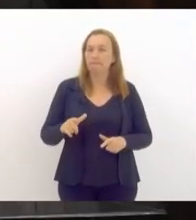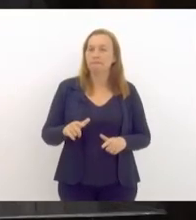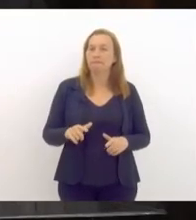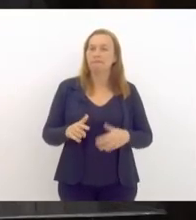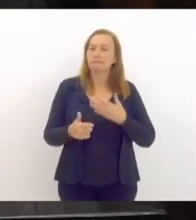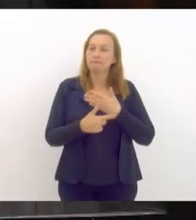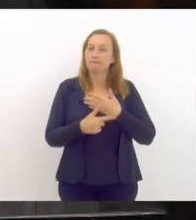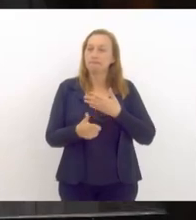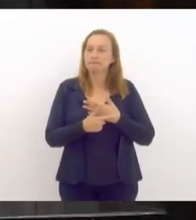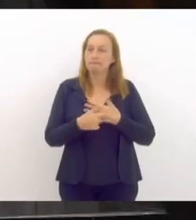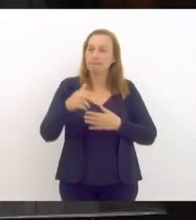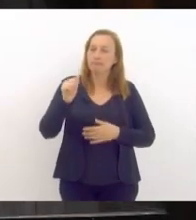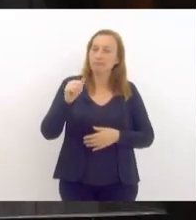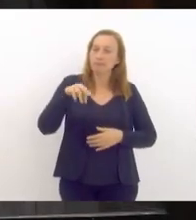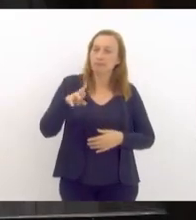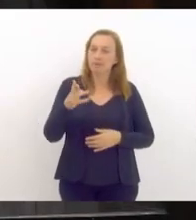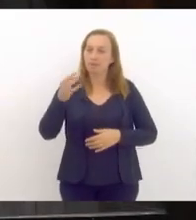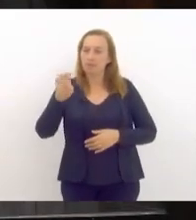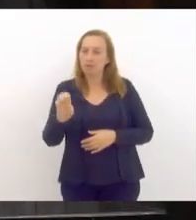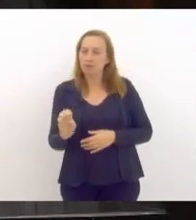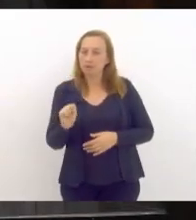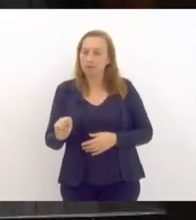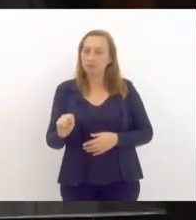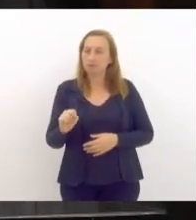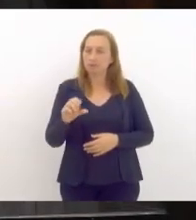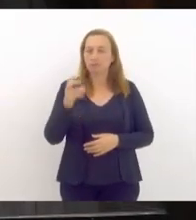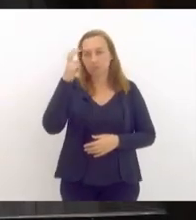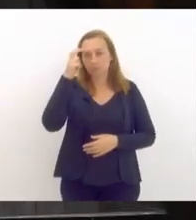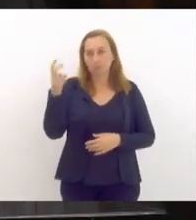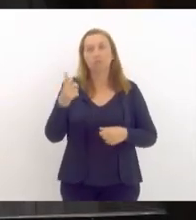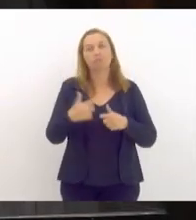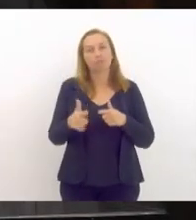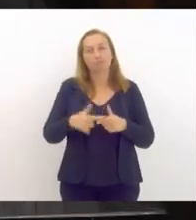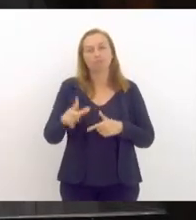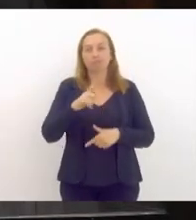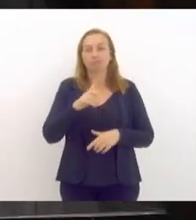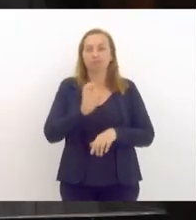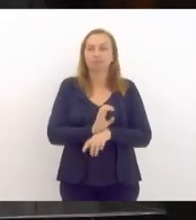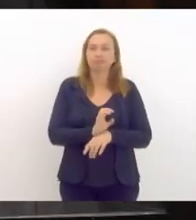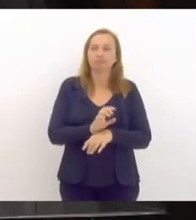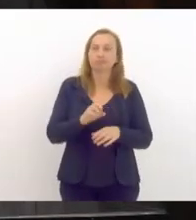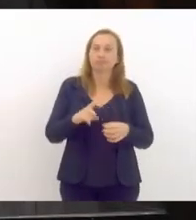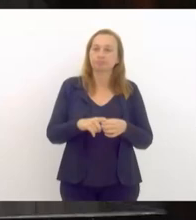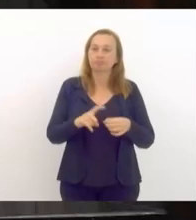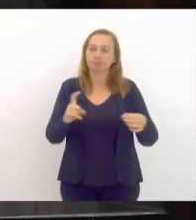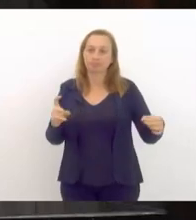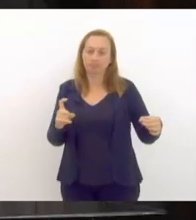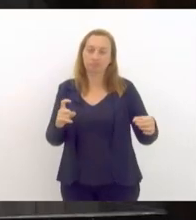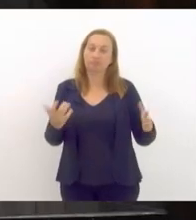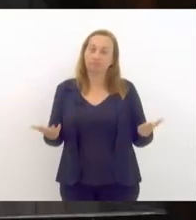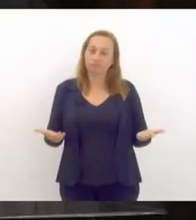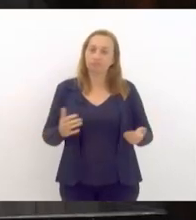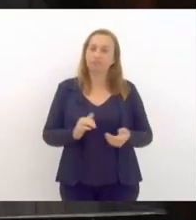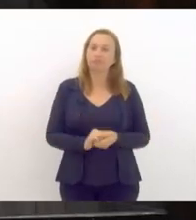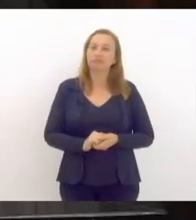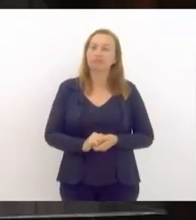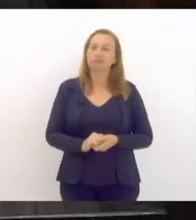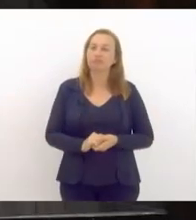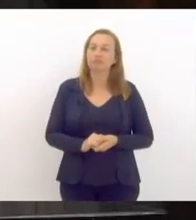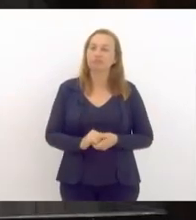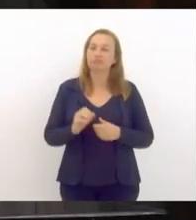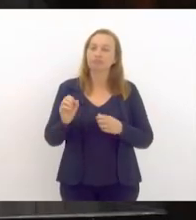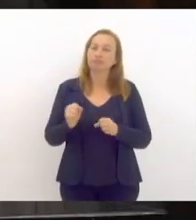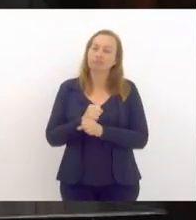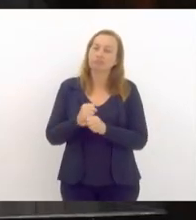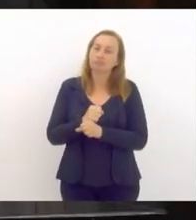Só que os animadores culturais tem um problema na sua relação com estado tiveram vínculo funcional desenhado e se arrastou durante